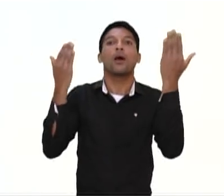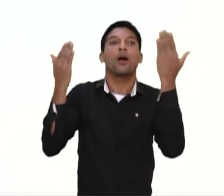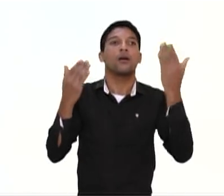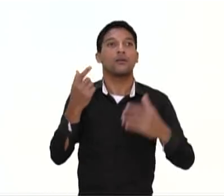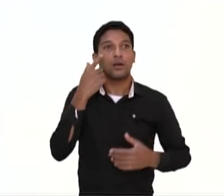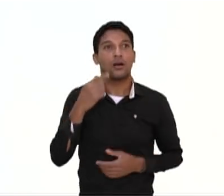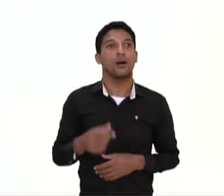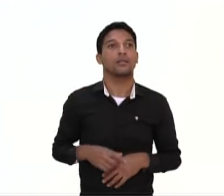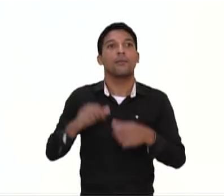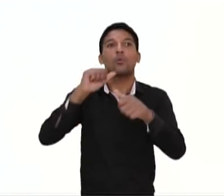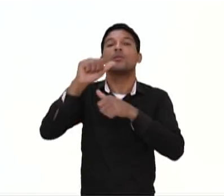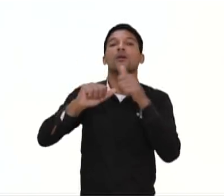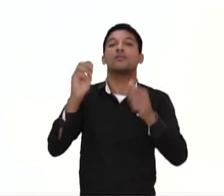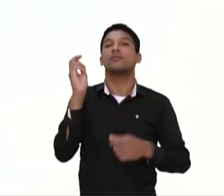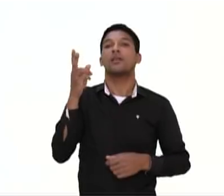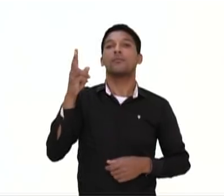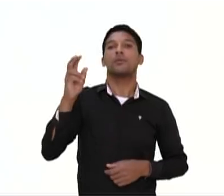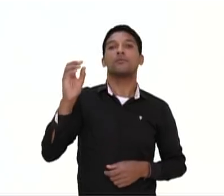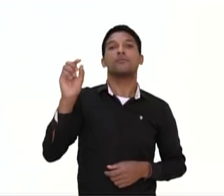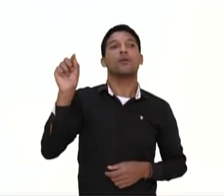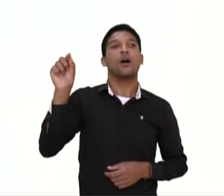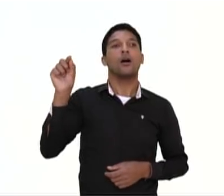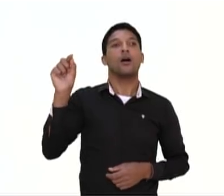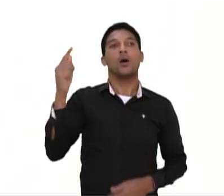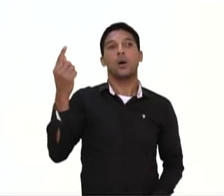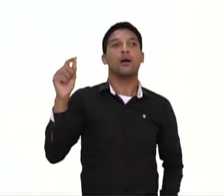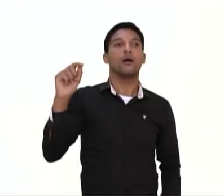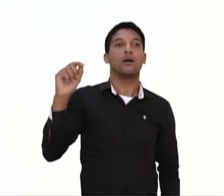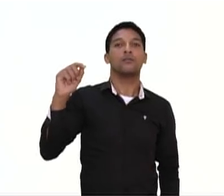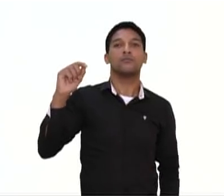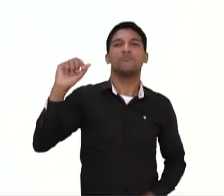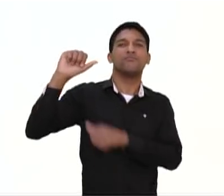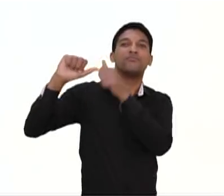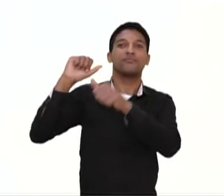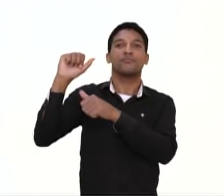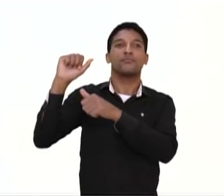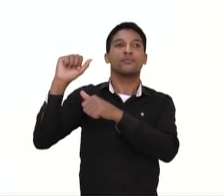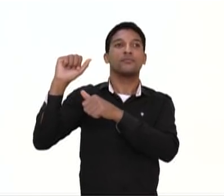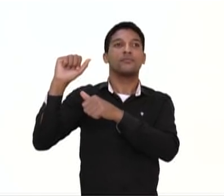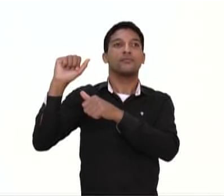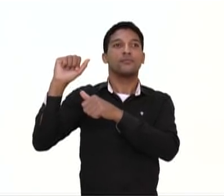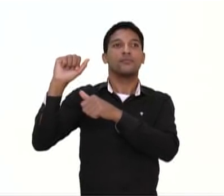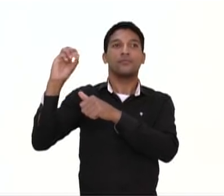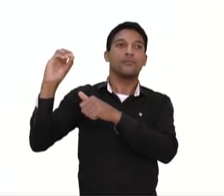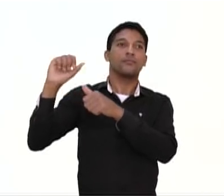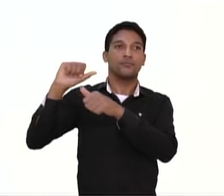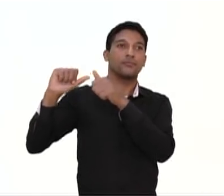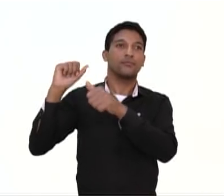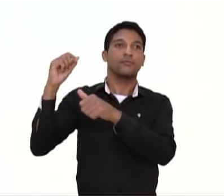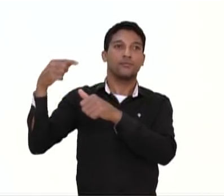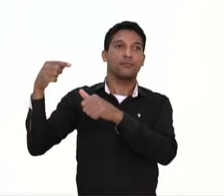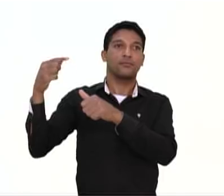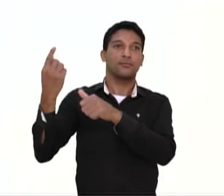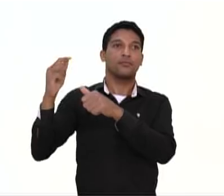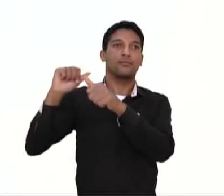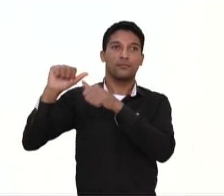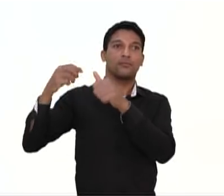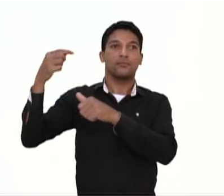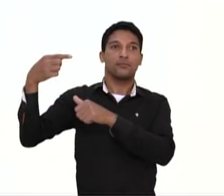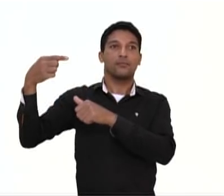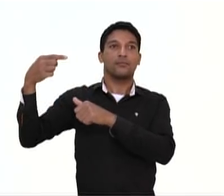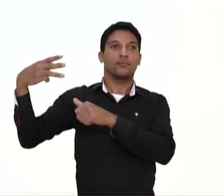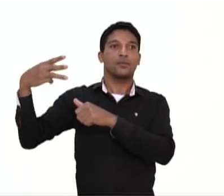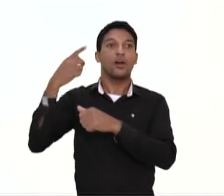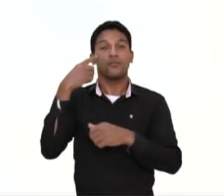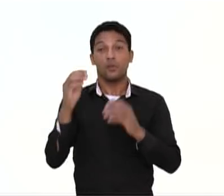x ao quadrado mais 2x sempre é como se fosse o nosso prefixo ali, né? O que eu não estou mudando agora. Eu só estou alterando o valor de c. E olha